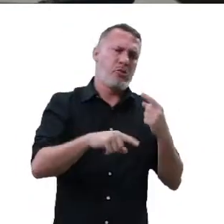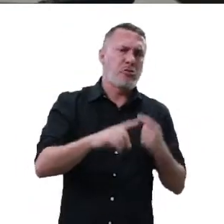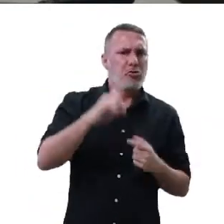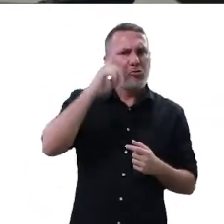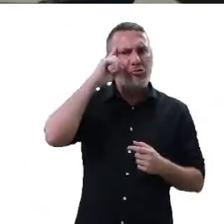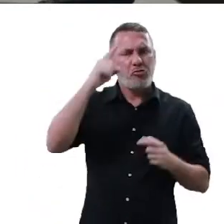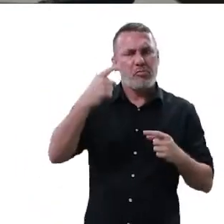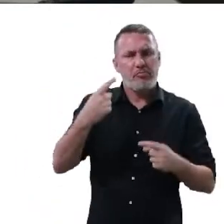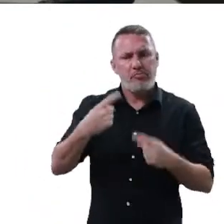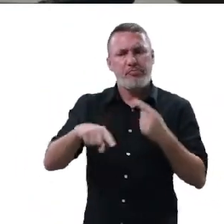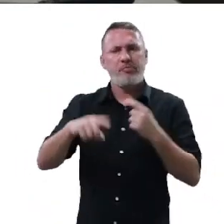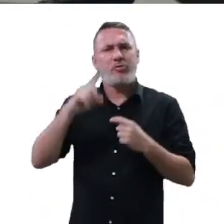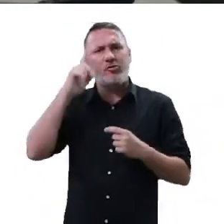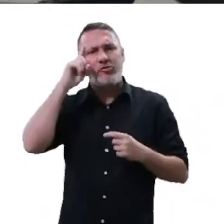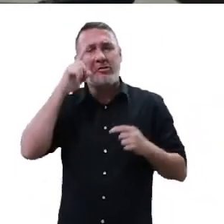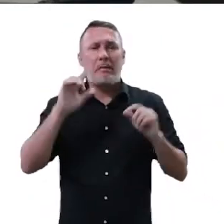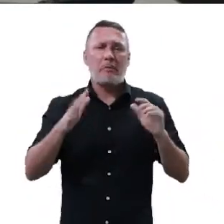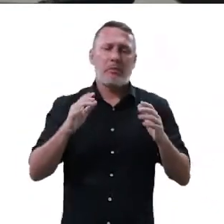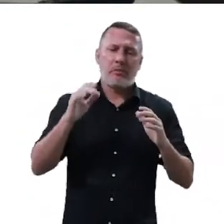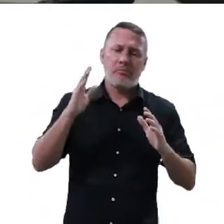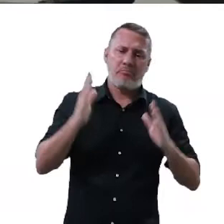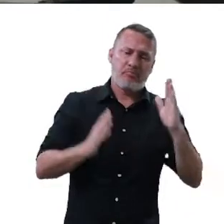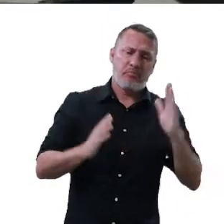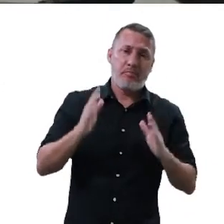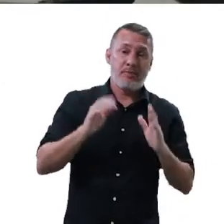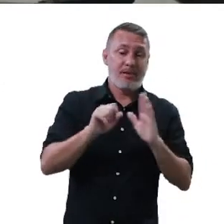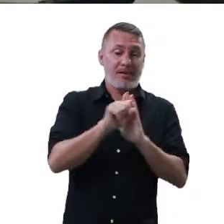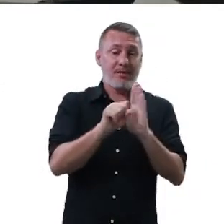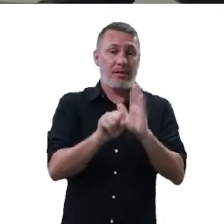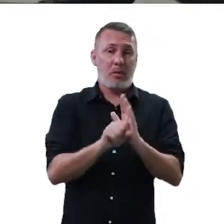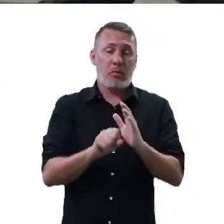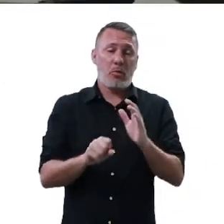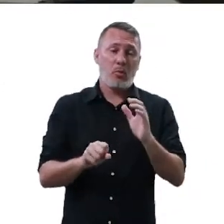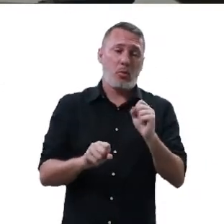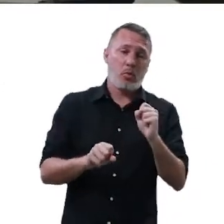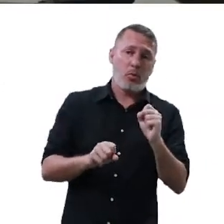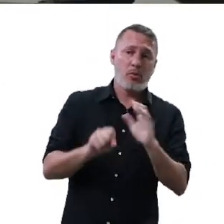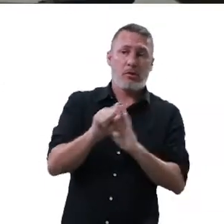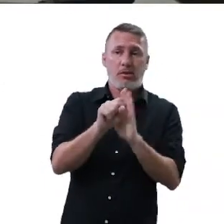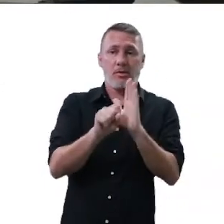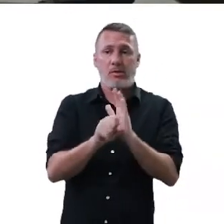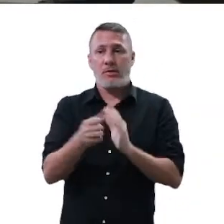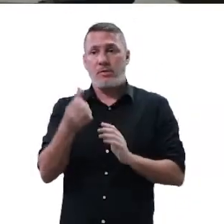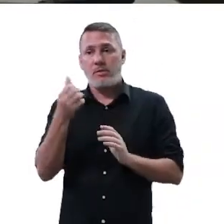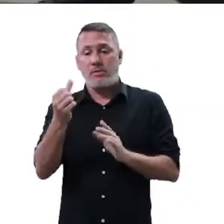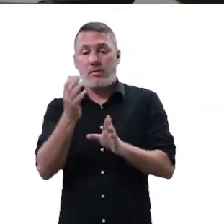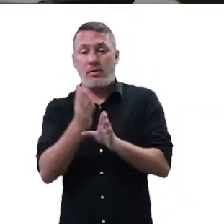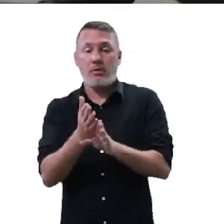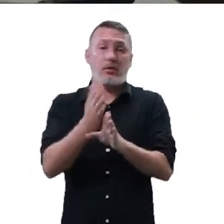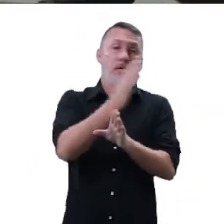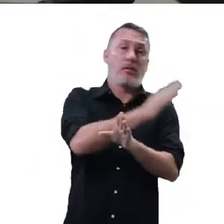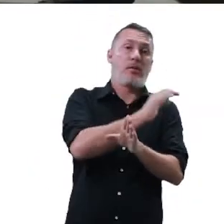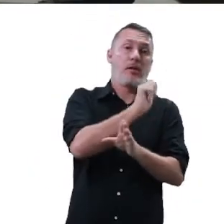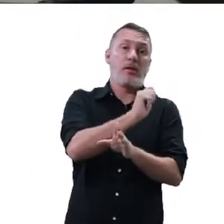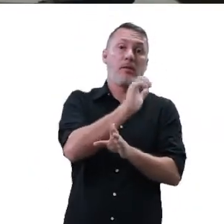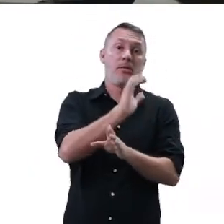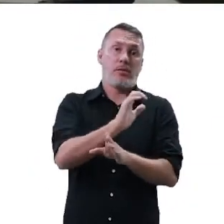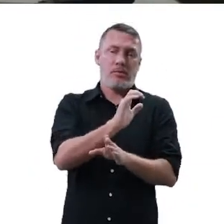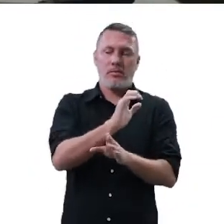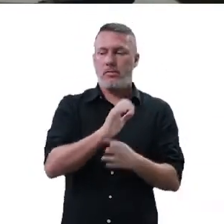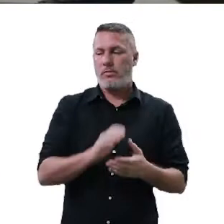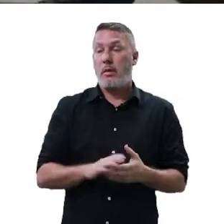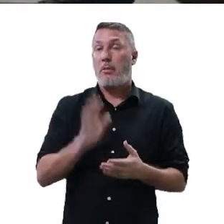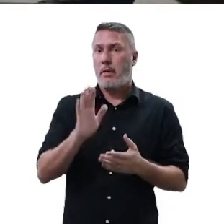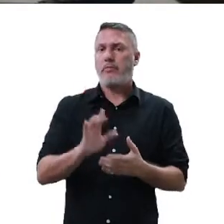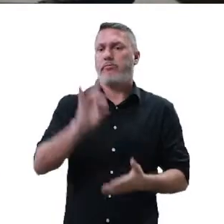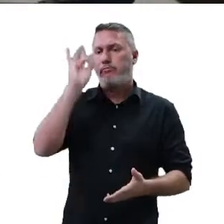relação às datas, mas ninguém está entre o século VIII e o século VI a.C., correto? Então,